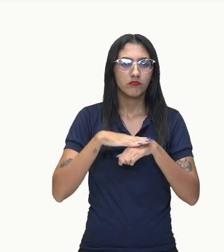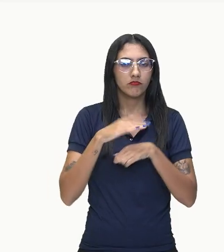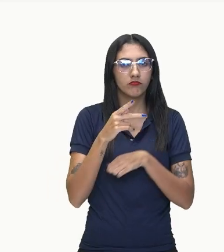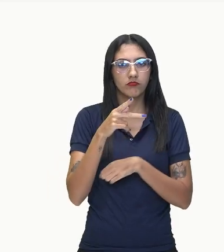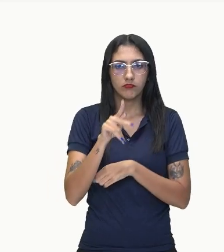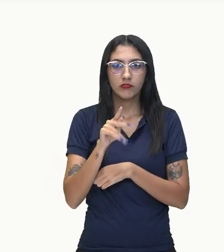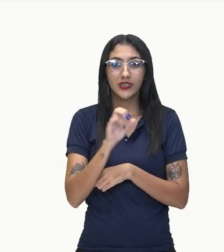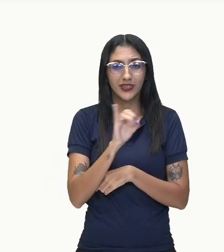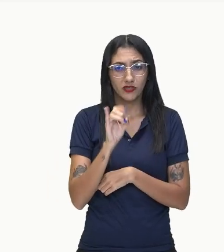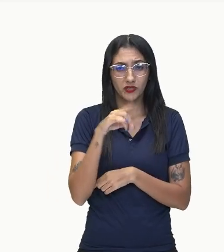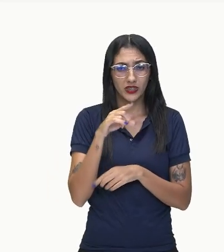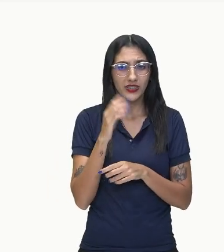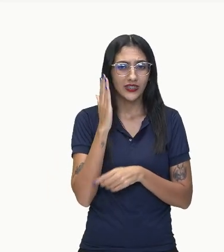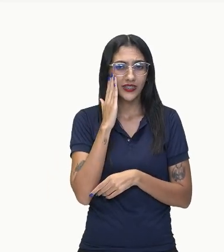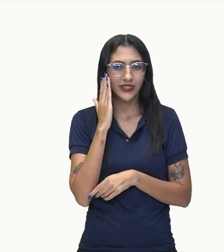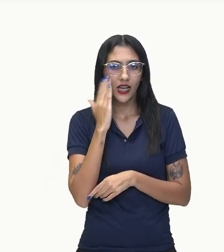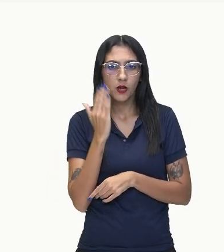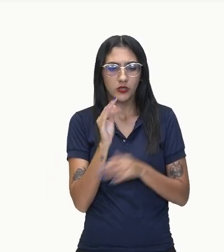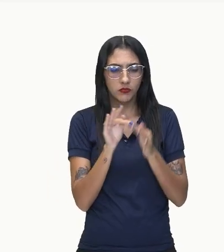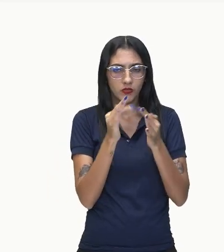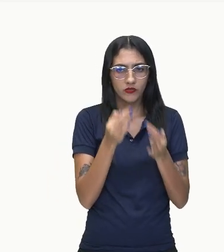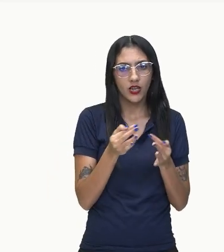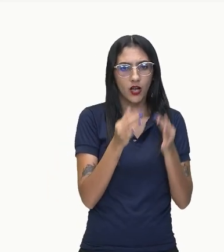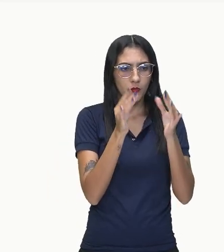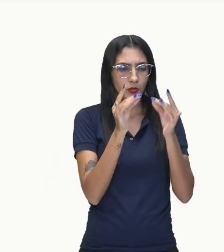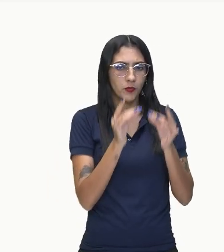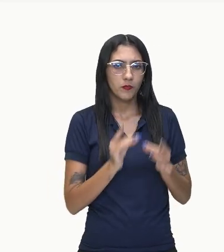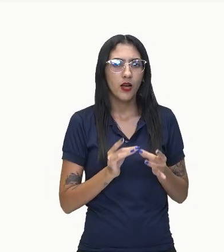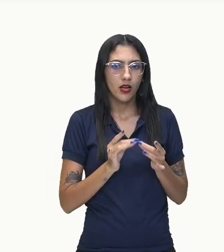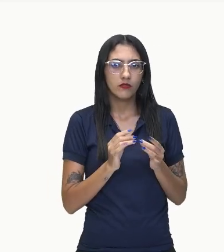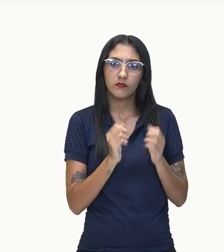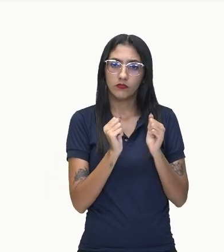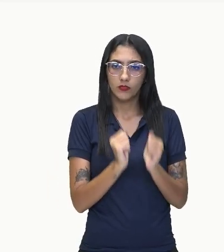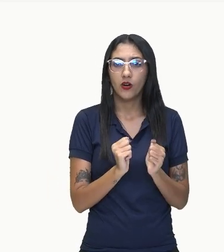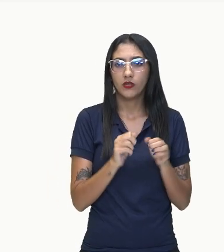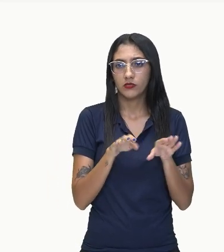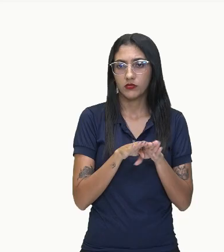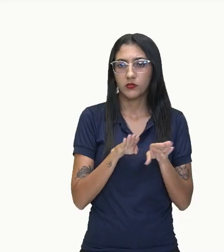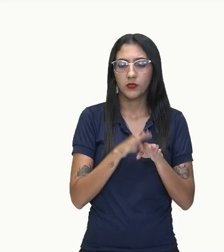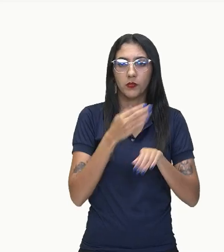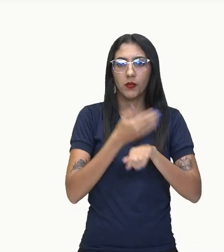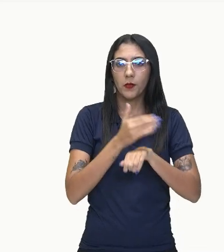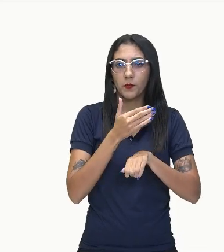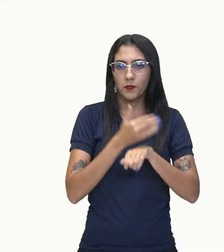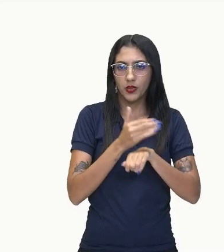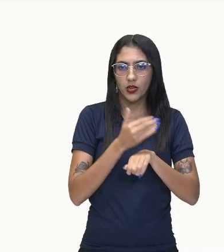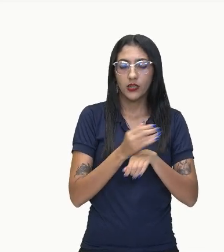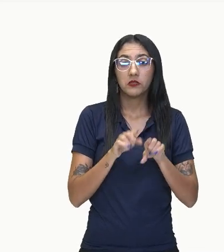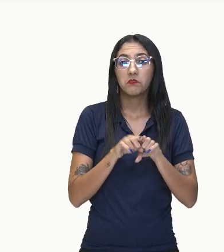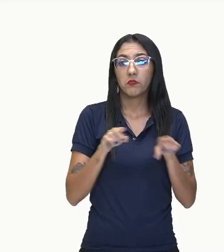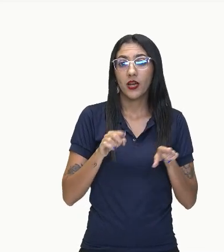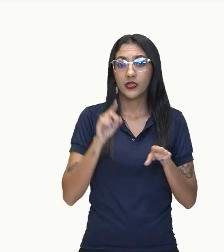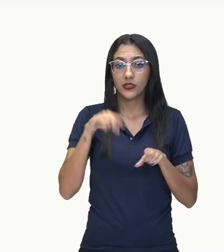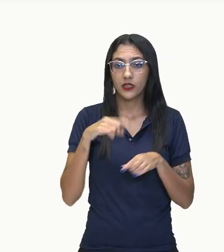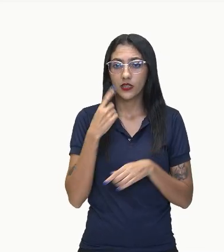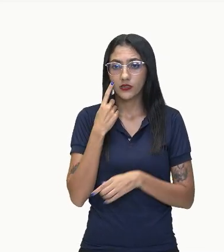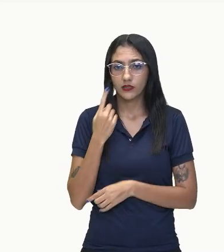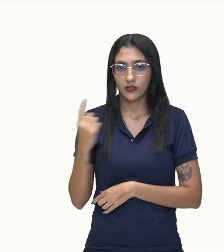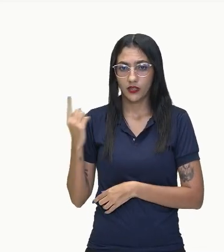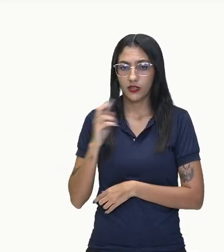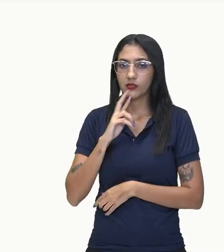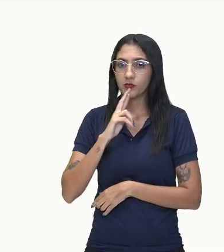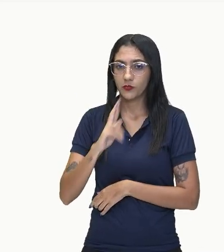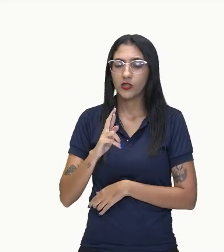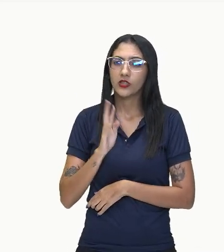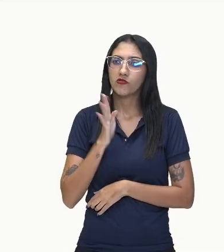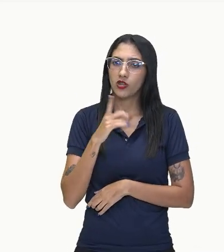quiser simplificar, pode ficar como exercício aí para você fazer, mas a resposta nesse formato aqui já